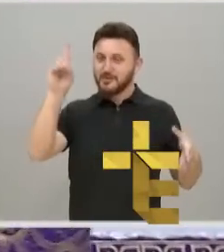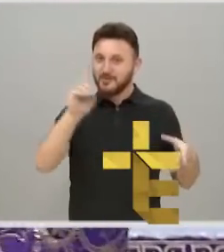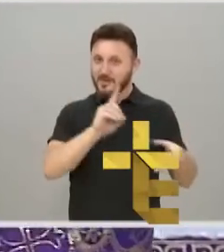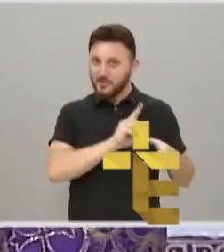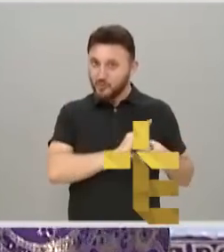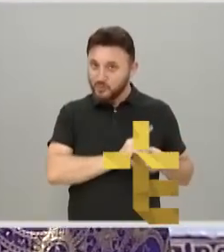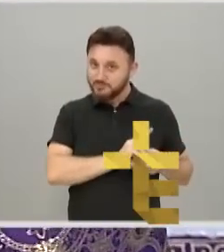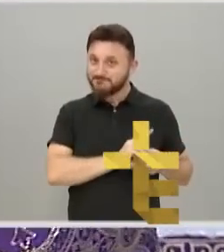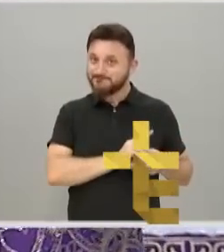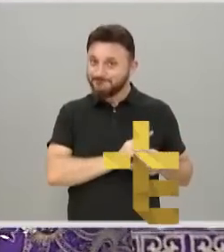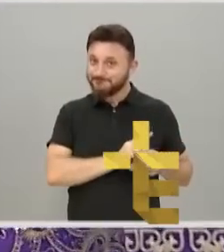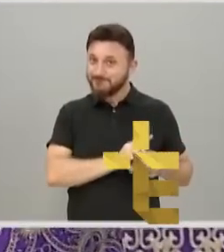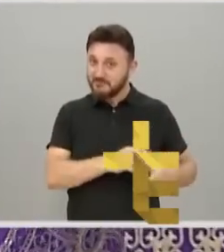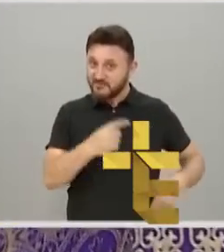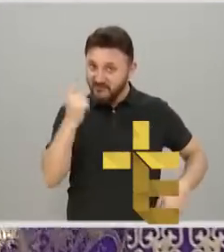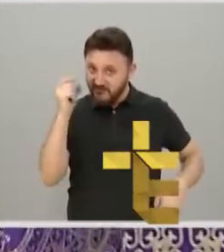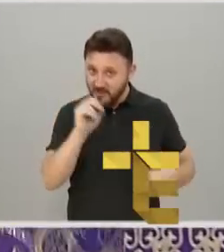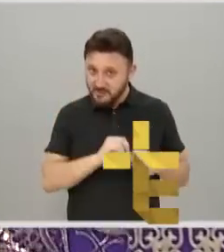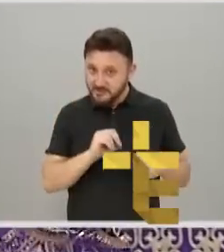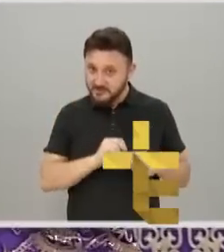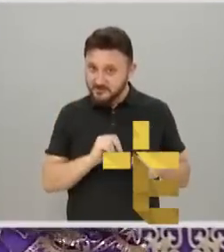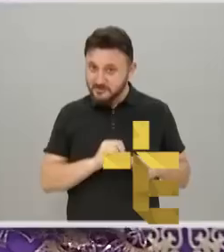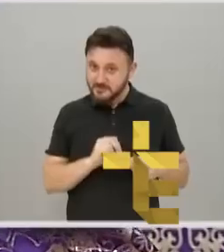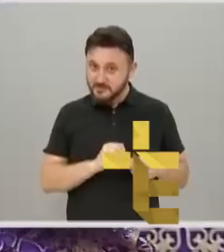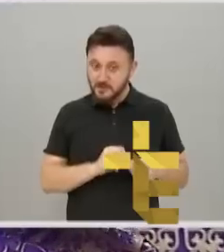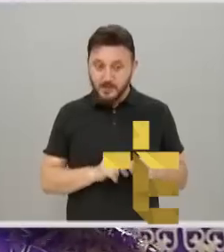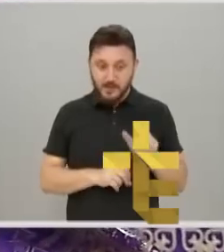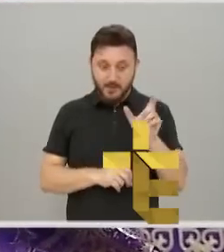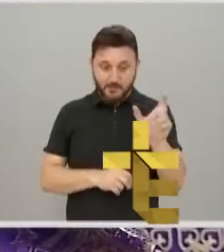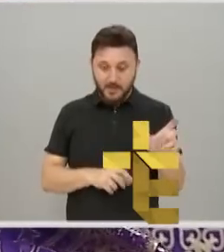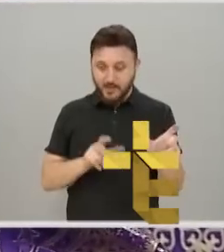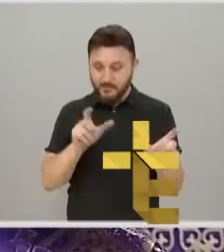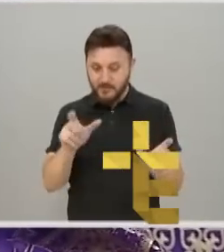Olha, as palavras estão sendo colocadas no lugar certo.